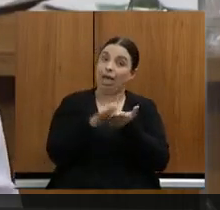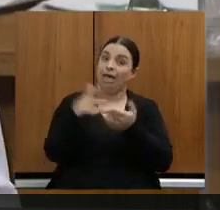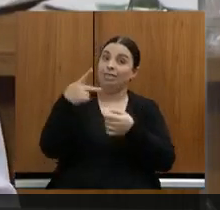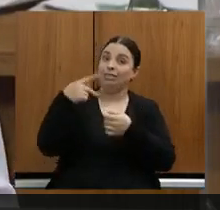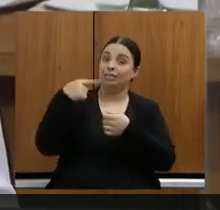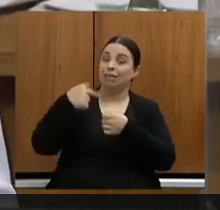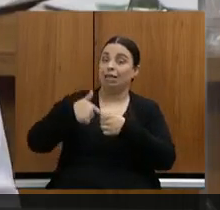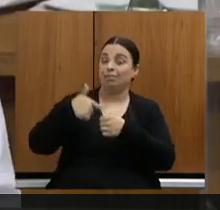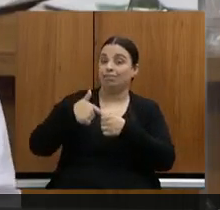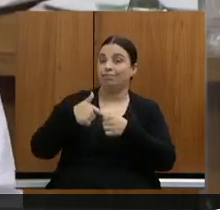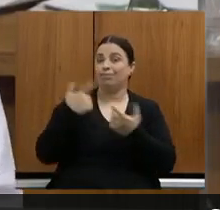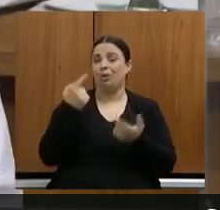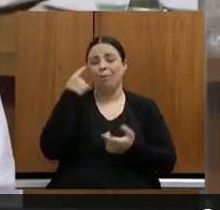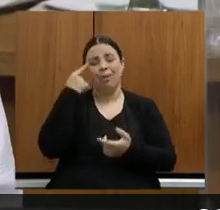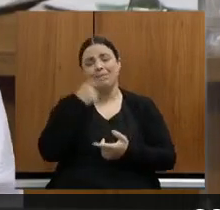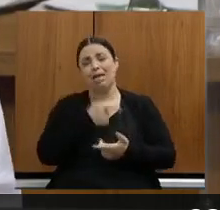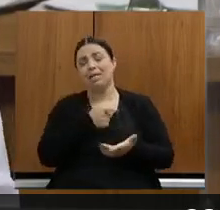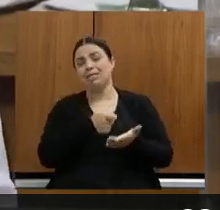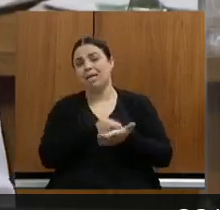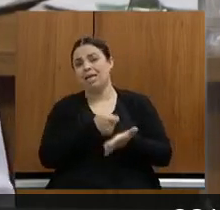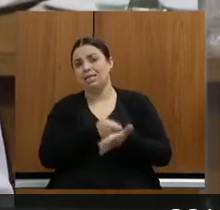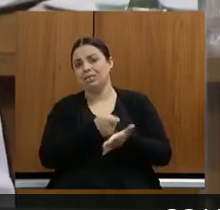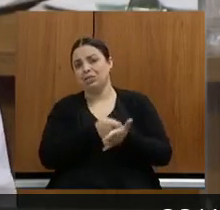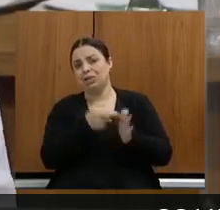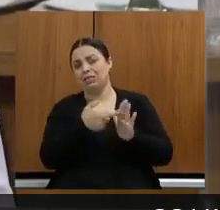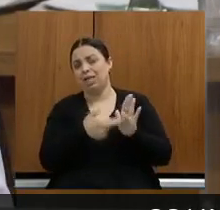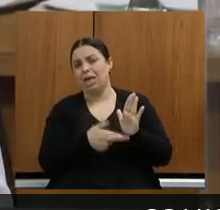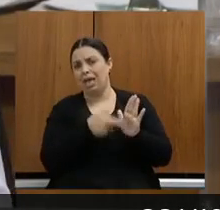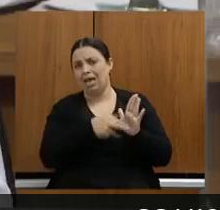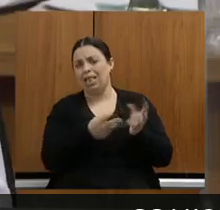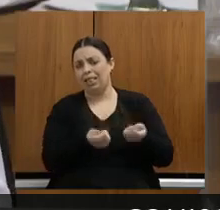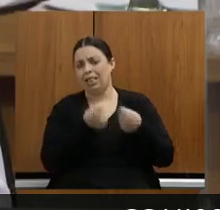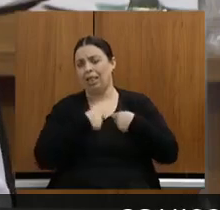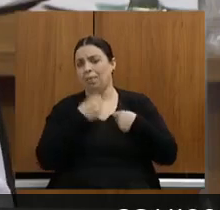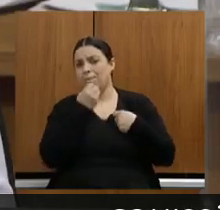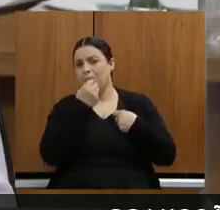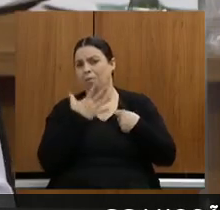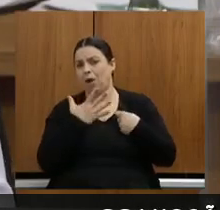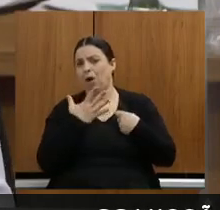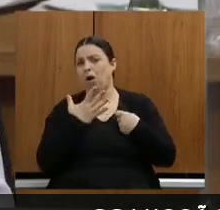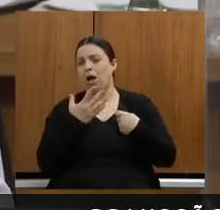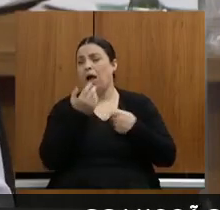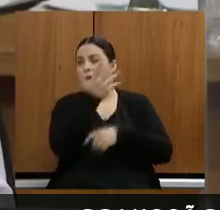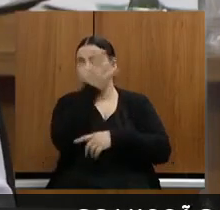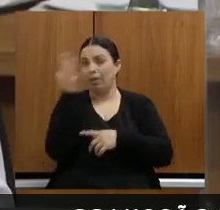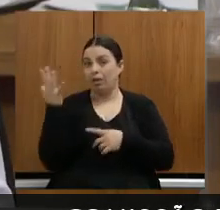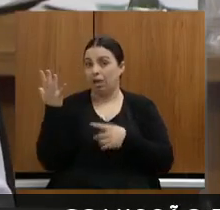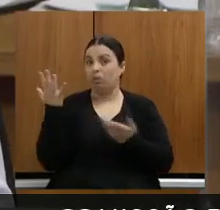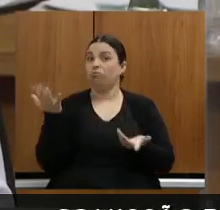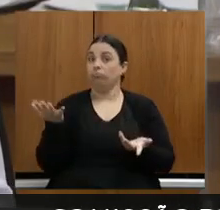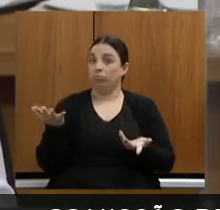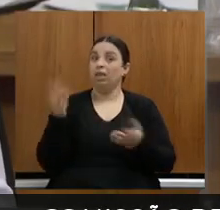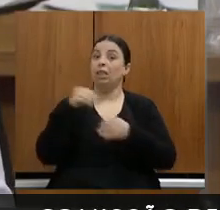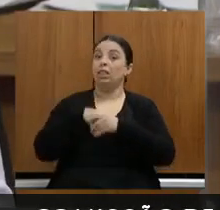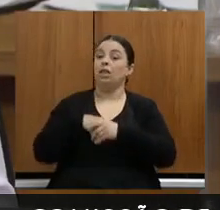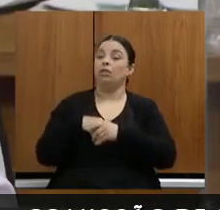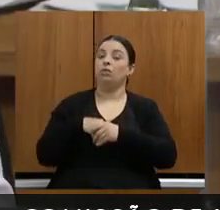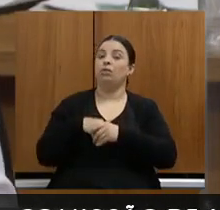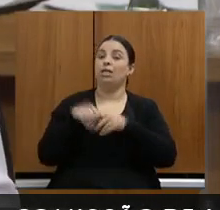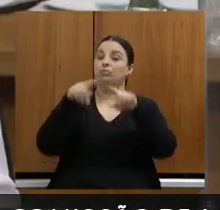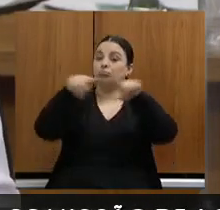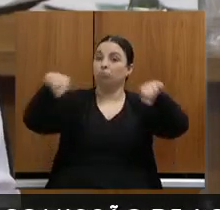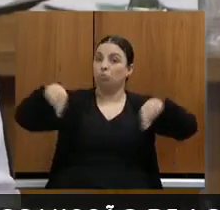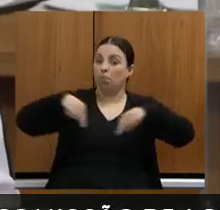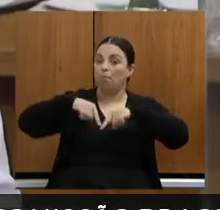estão trazendo algum benefício ambiental que os nossos produtores rurais em Minas Gerais dentro das propriedades rurais o